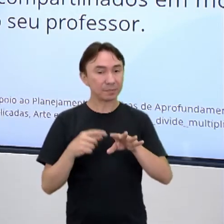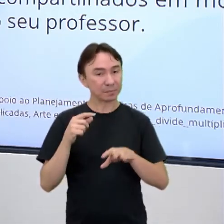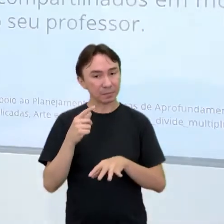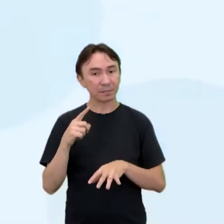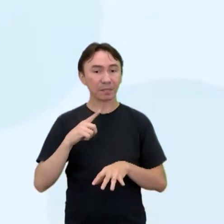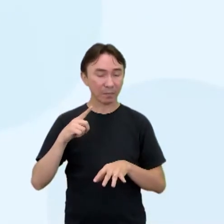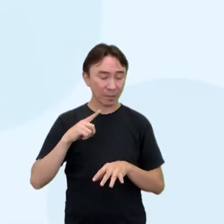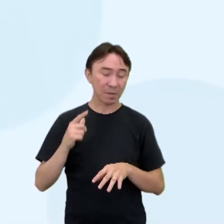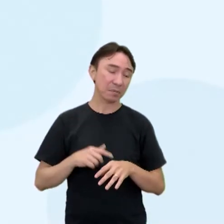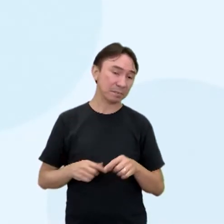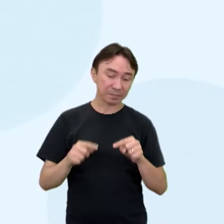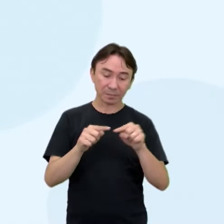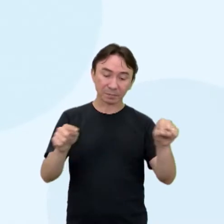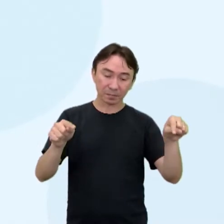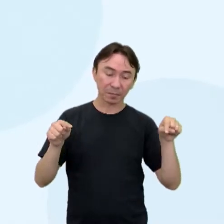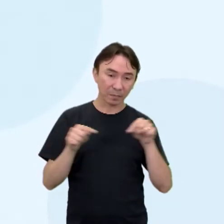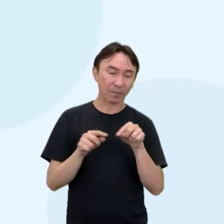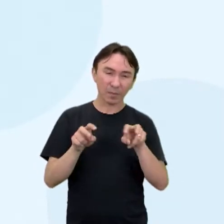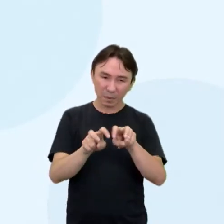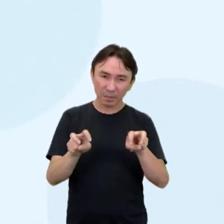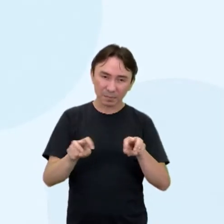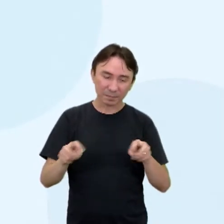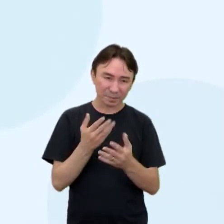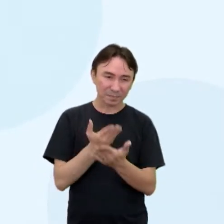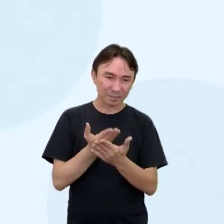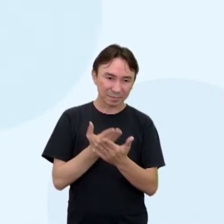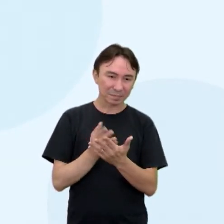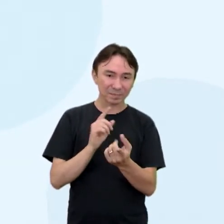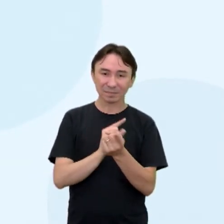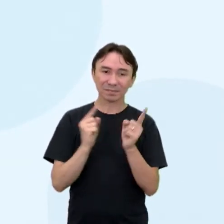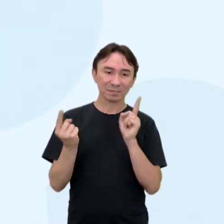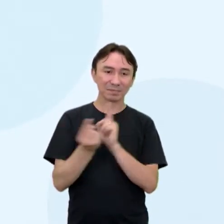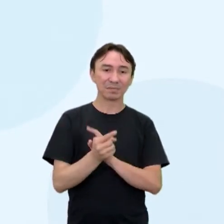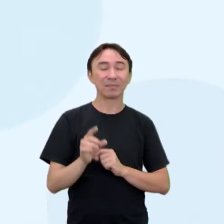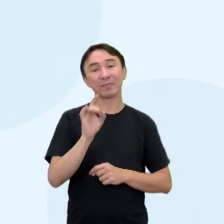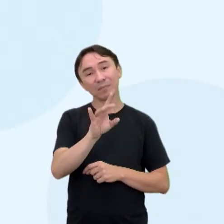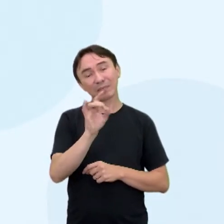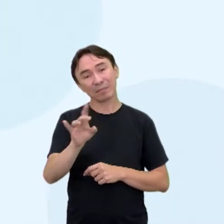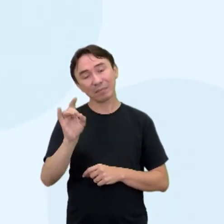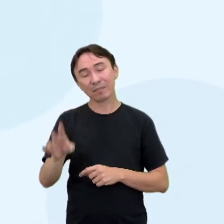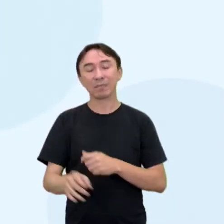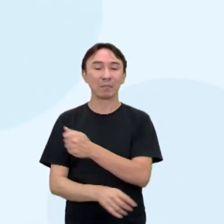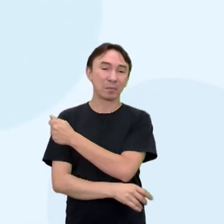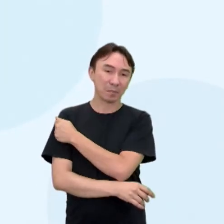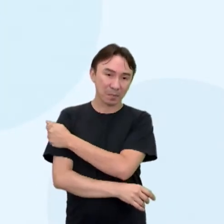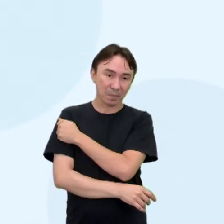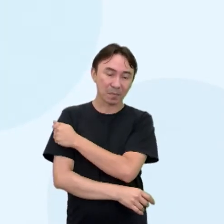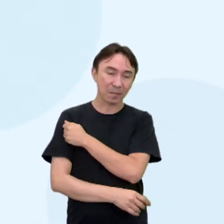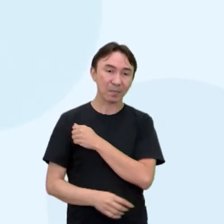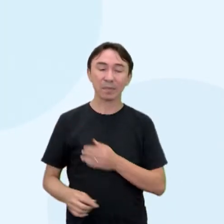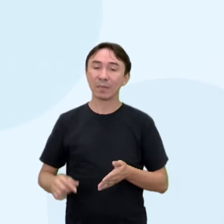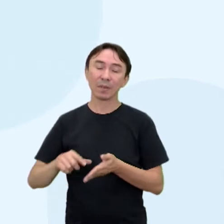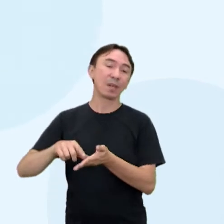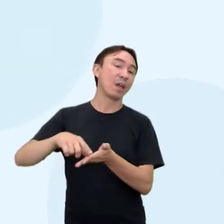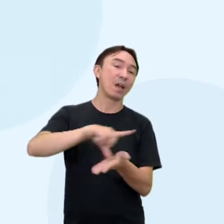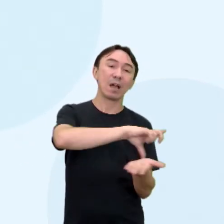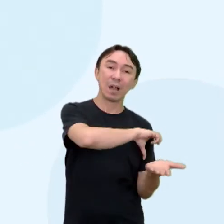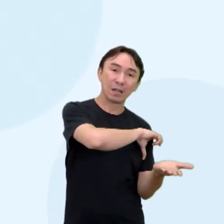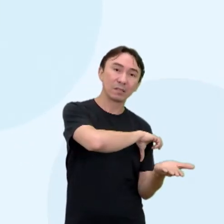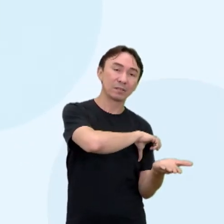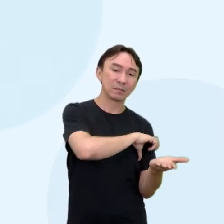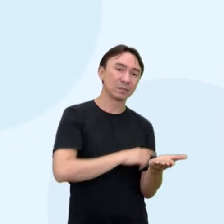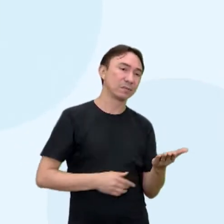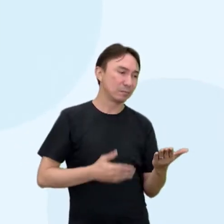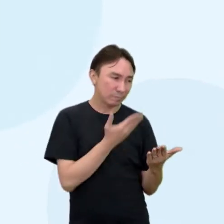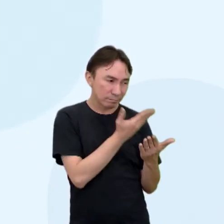de aula invertida, em que cada um de vocês, estudantes, né, se preparam para a aula com antecedência. Legal, né? O pessoal